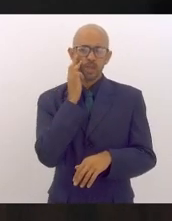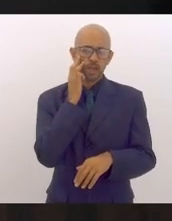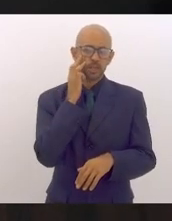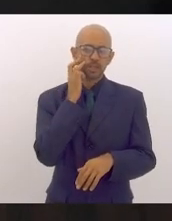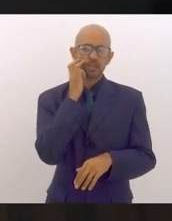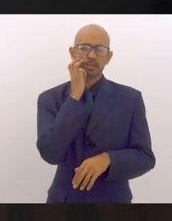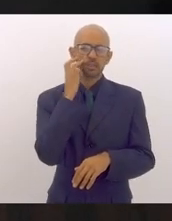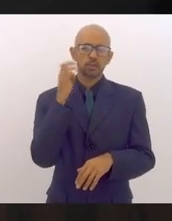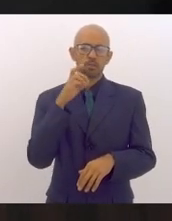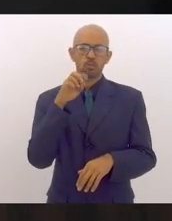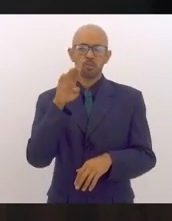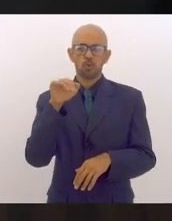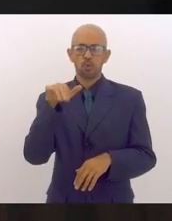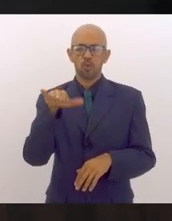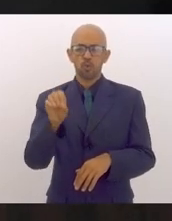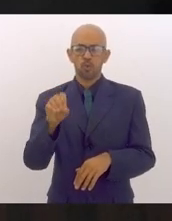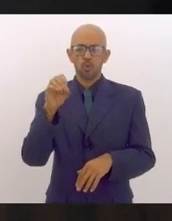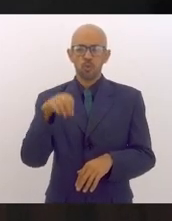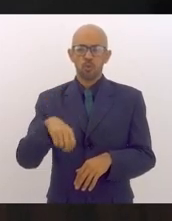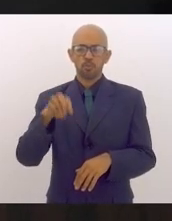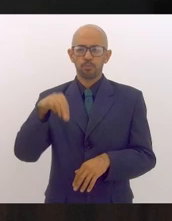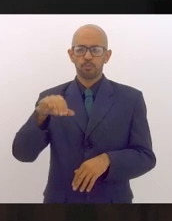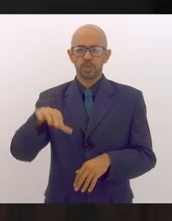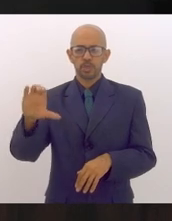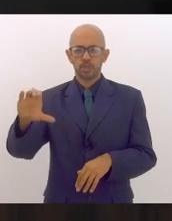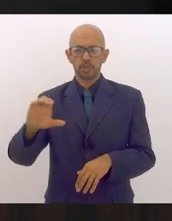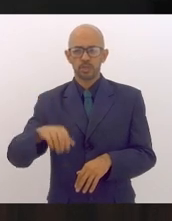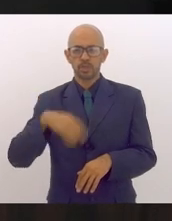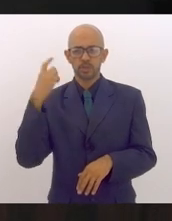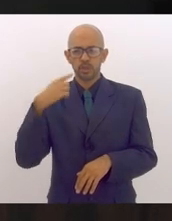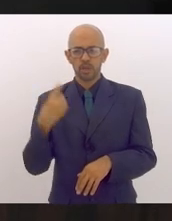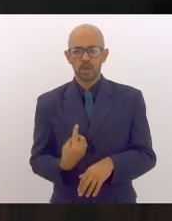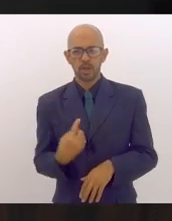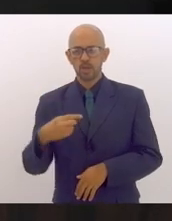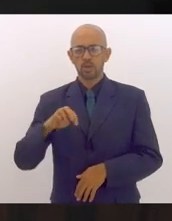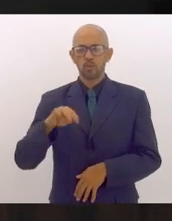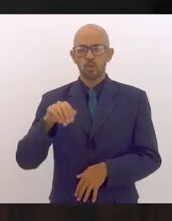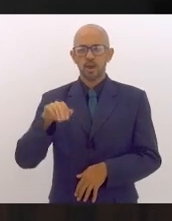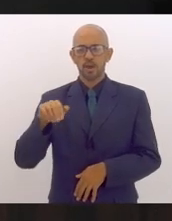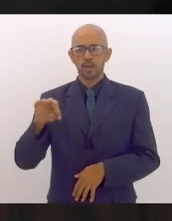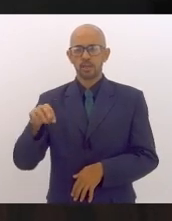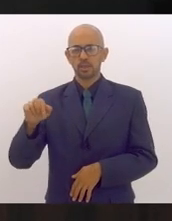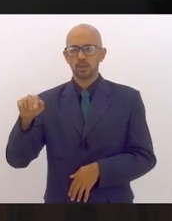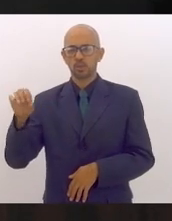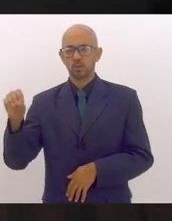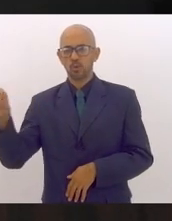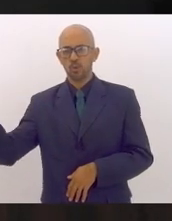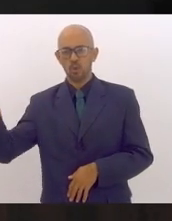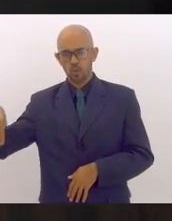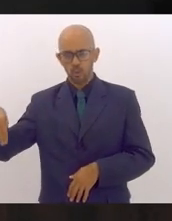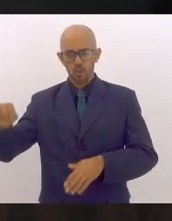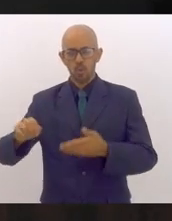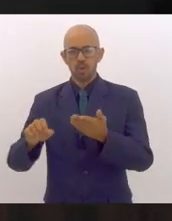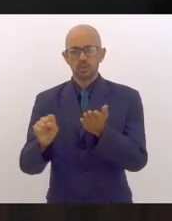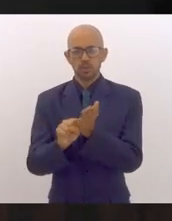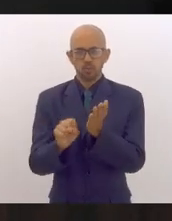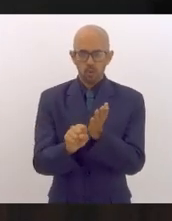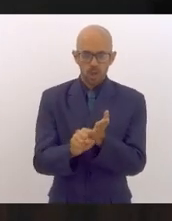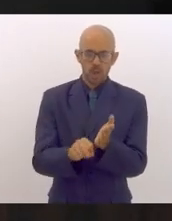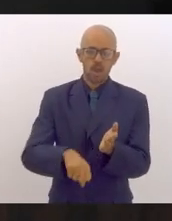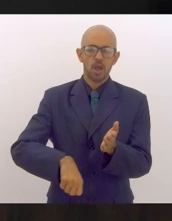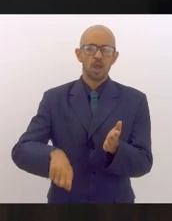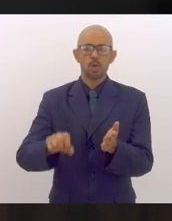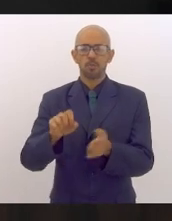Bruno Dauari, Dionísio Lins, Carlos Mink, Renata Souza, Dani Monteiro, Wellington José, Mônica Francisco, Samuel Malafaia, Subtenente Bernard,